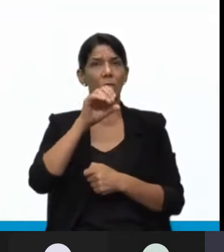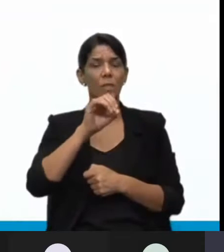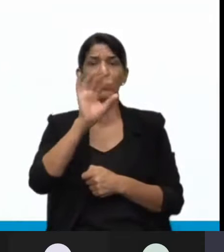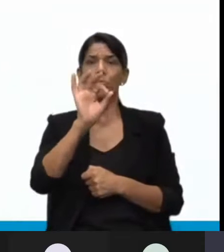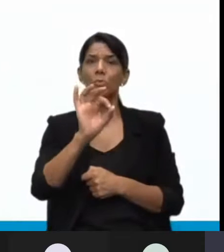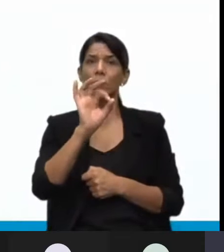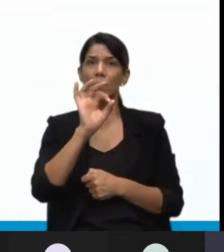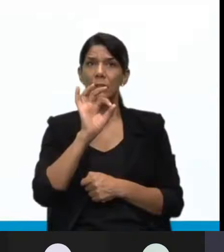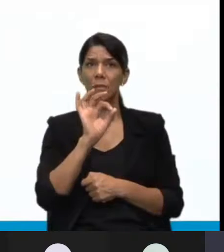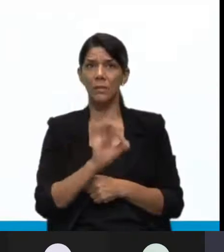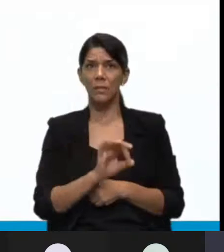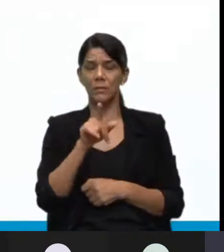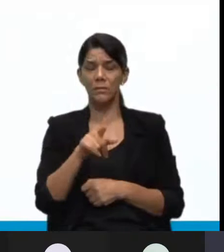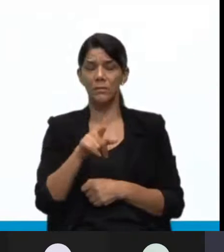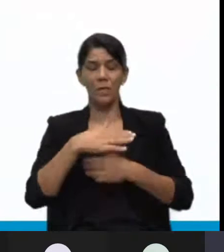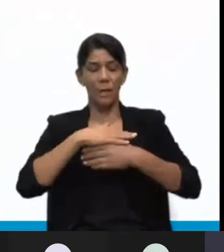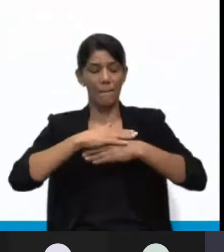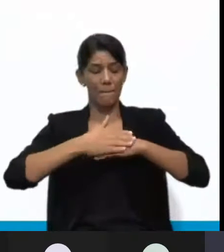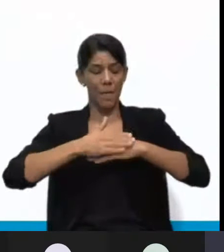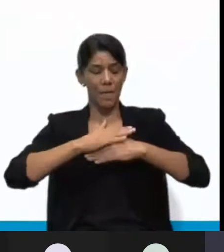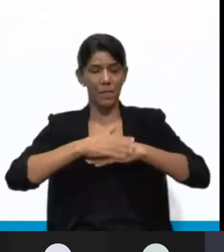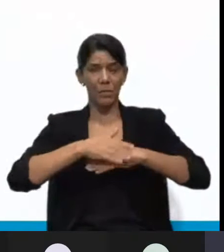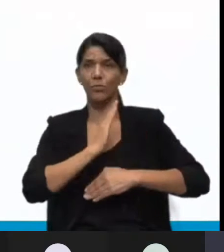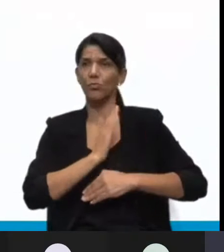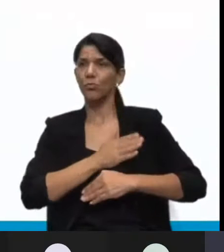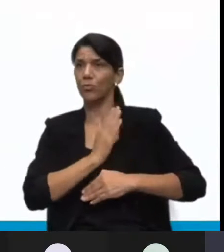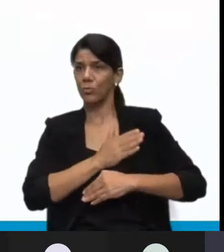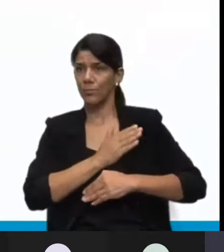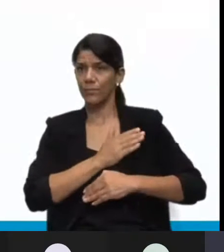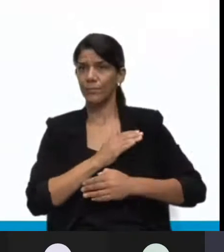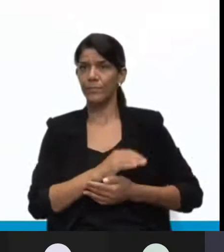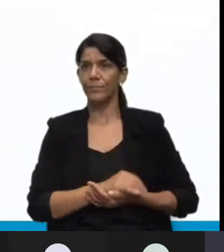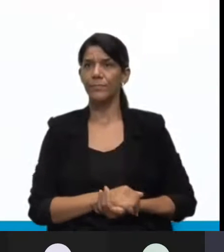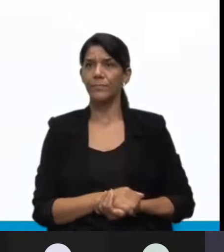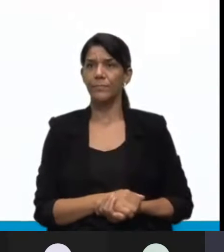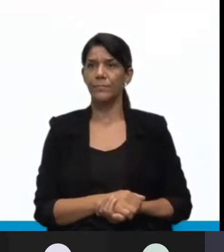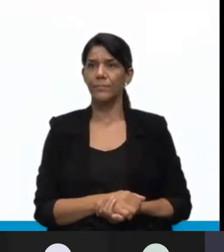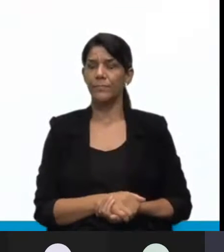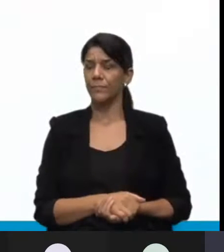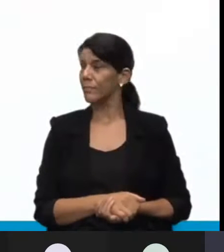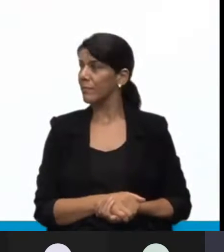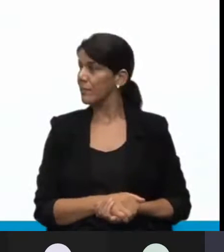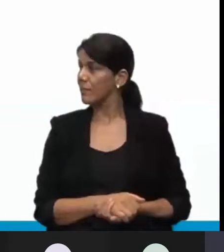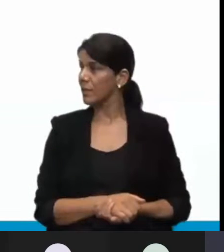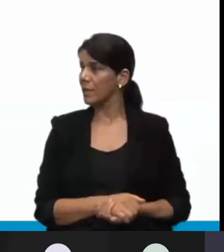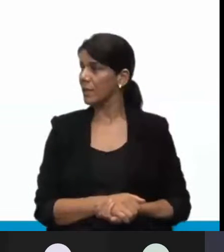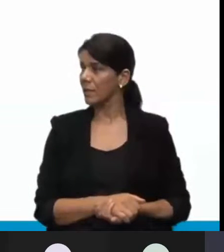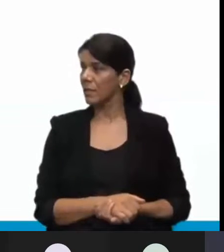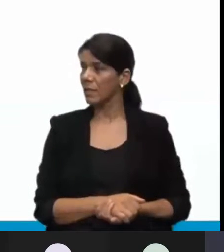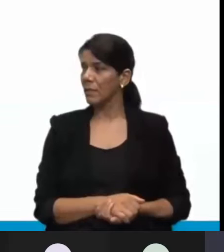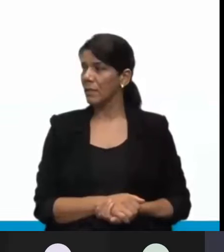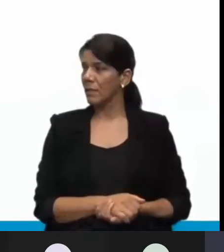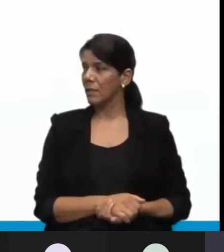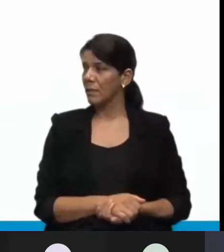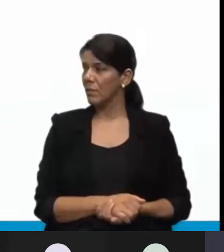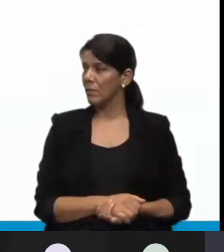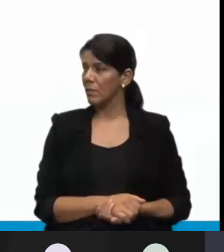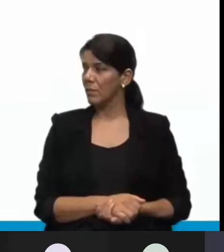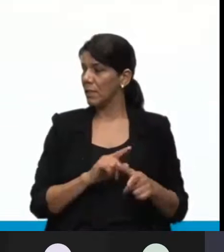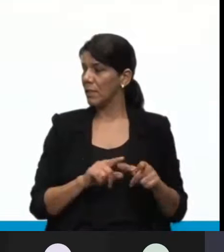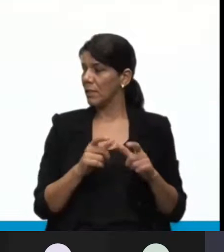95%, né, da parede do coração. Continuando a analisar aqui, né, no maior aumento aqui, a gente